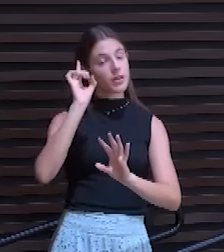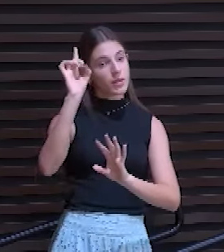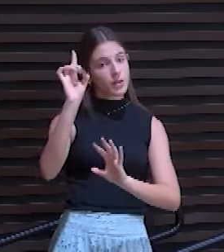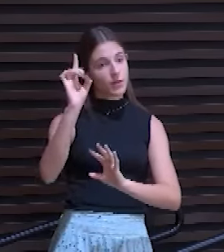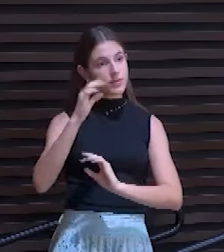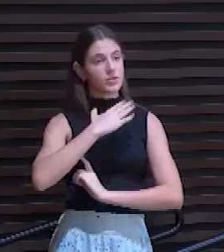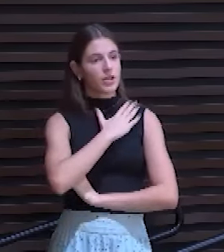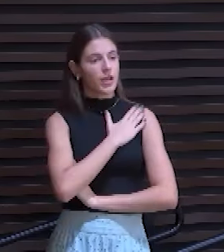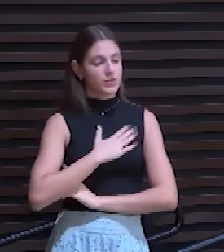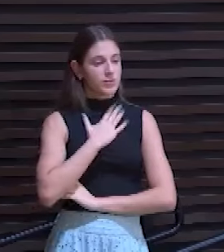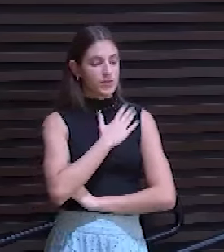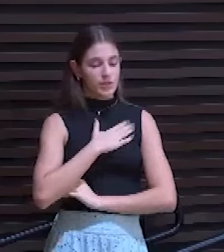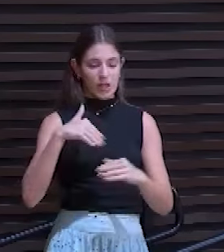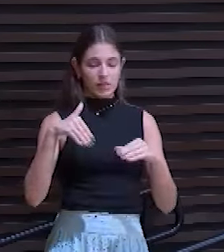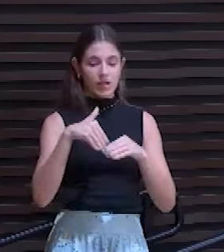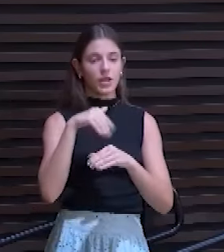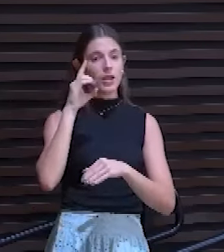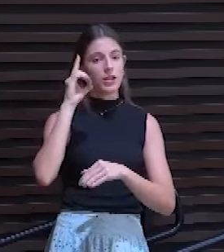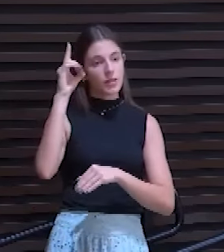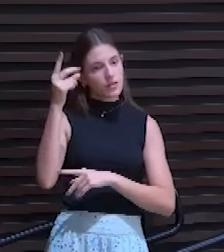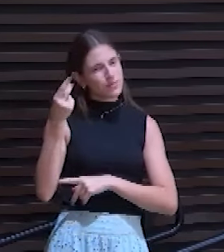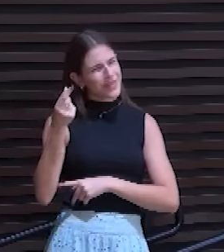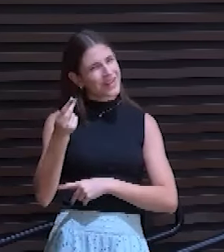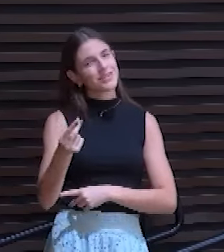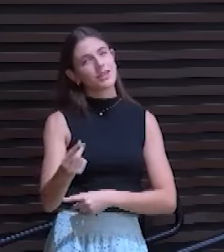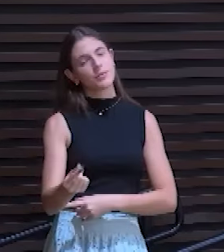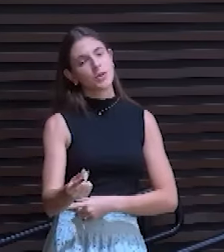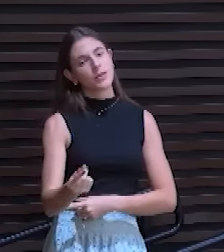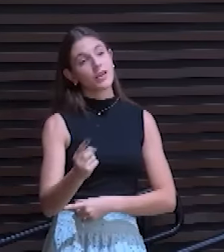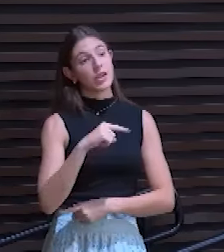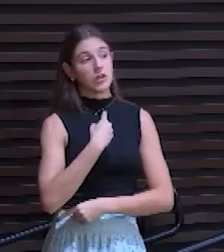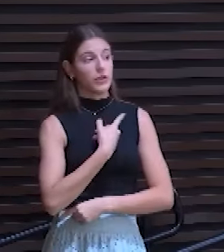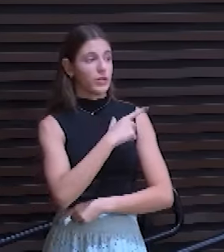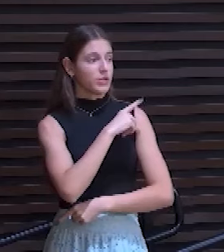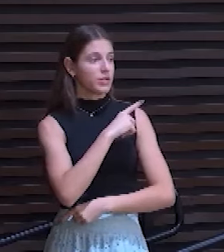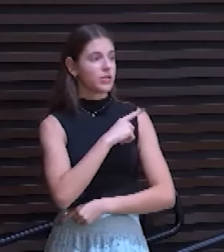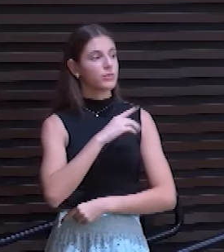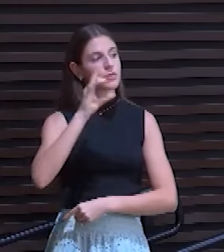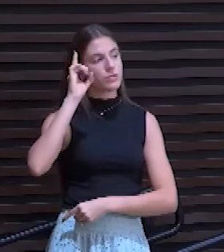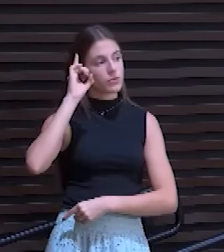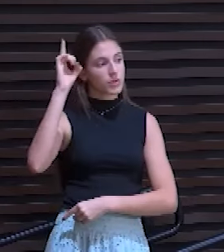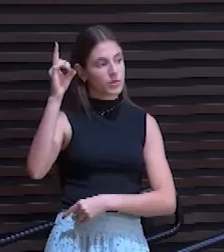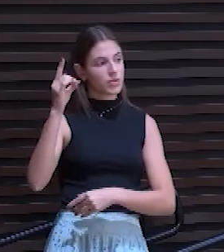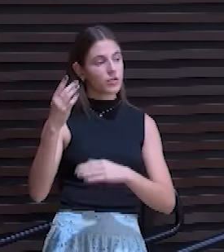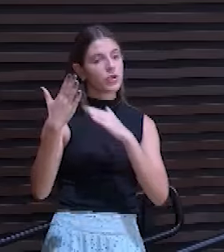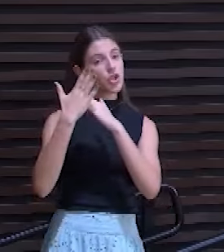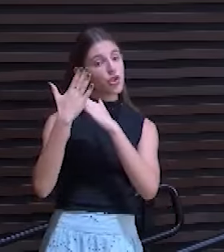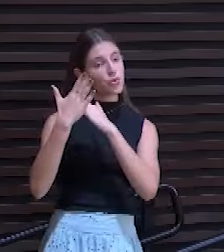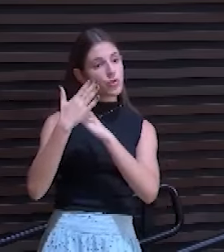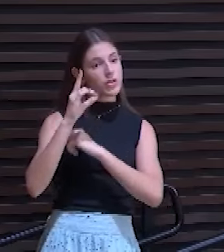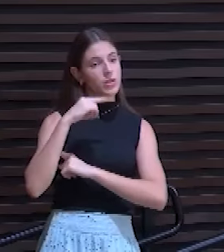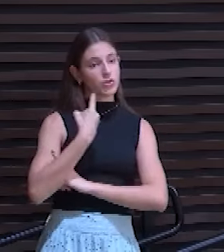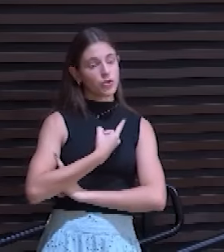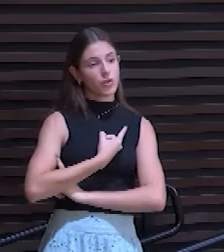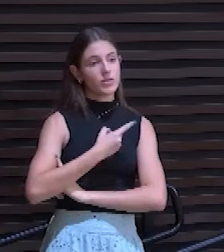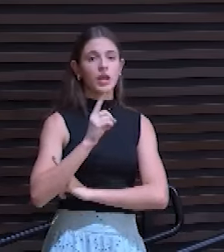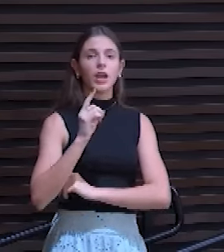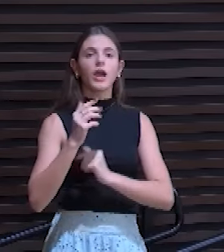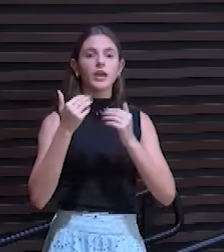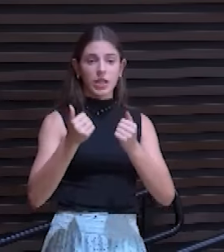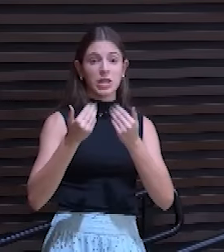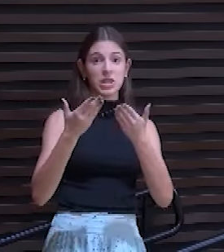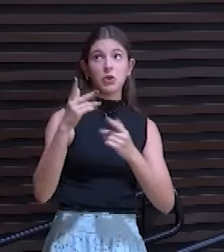para sempre. Porque, meus queridos, nós temos um Deus que cuida de nós. Um Deus que não poupou o Filho dele, que